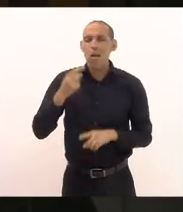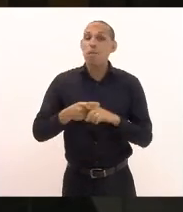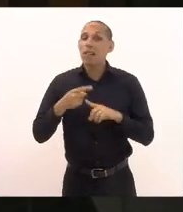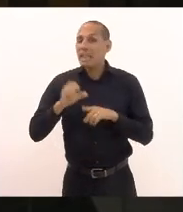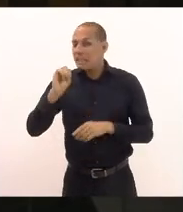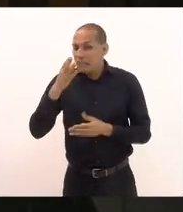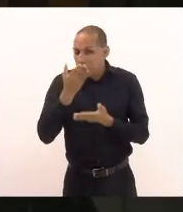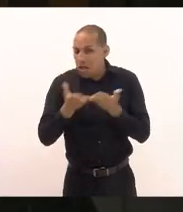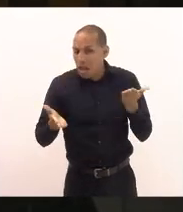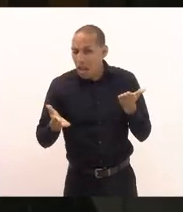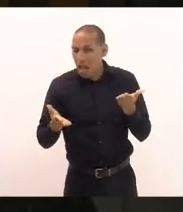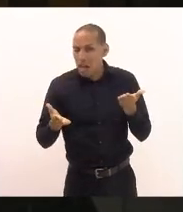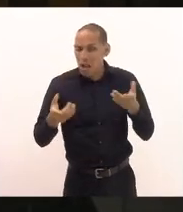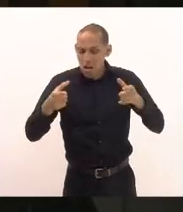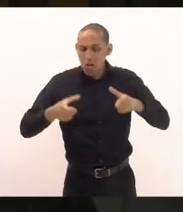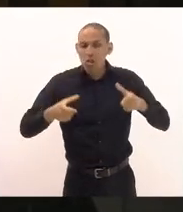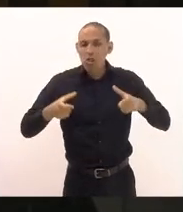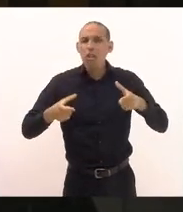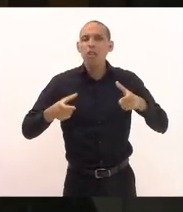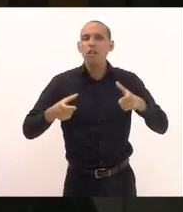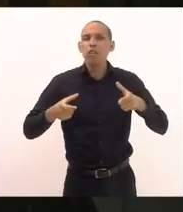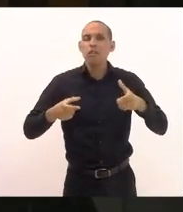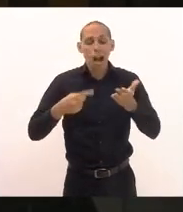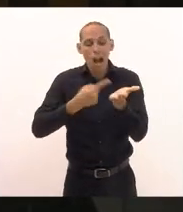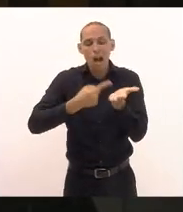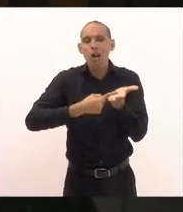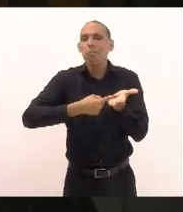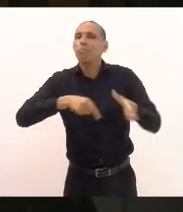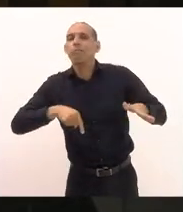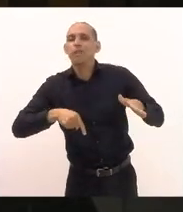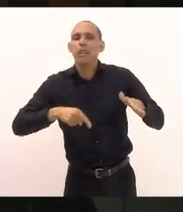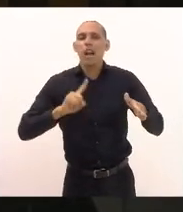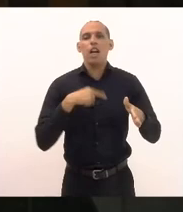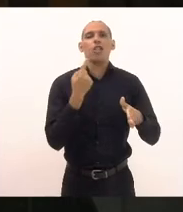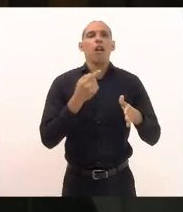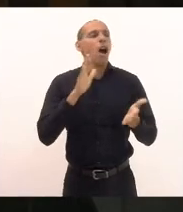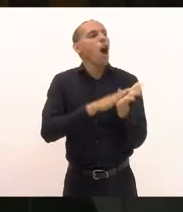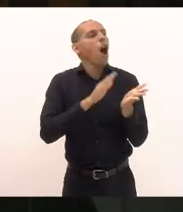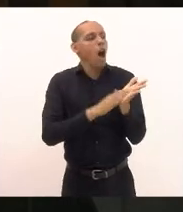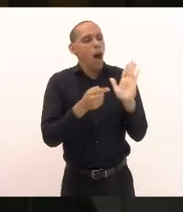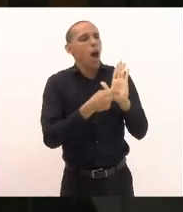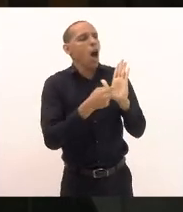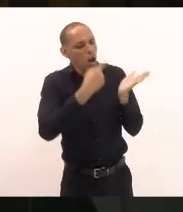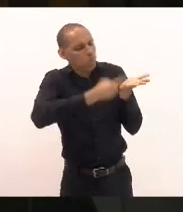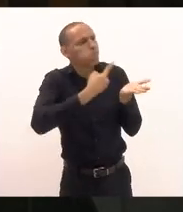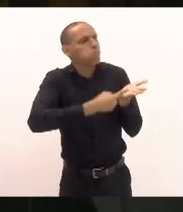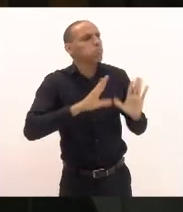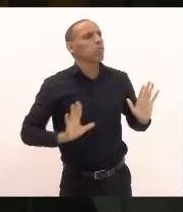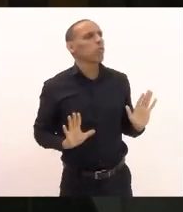perder a lotação, esse acordo vai estar sendo descumprido e a gente tem que cobrar que isso não aconteça.